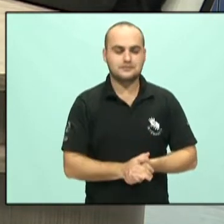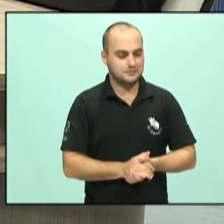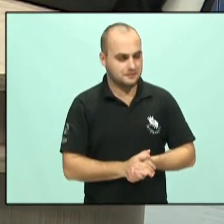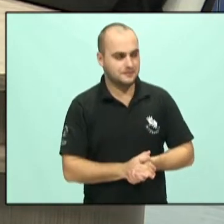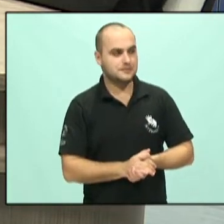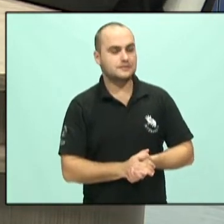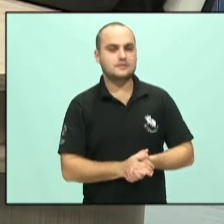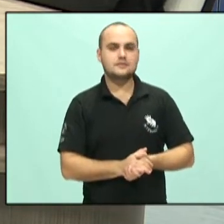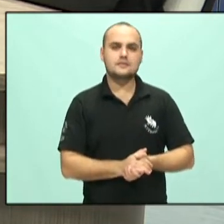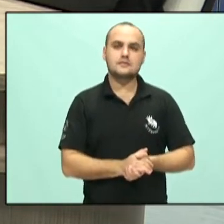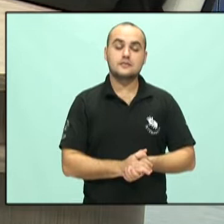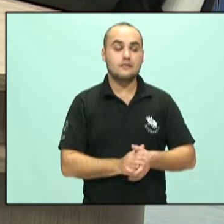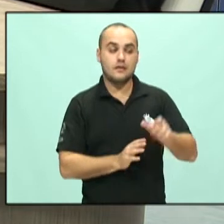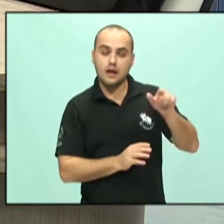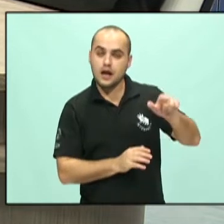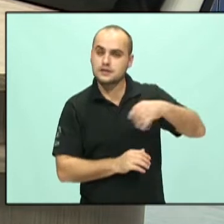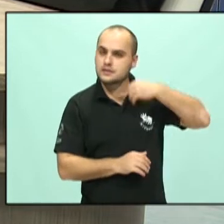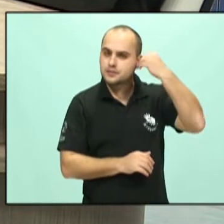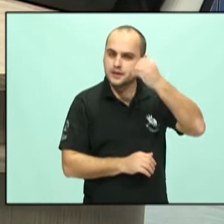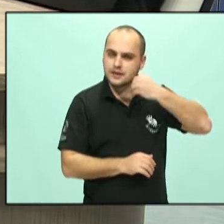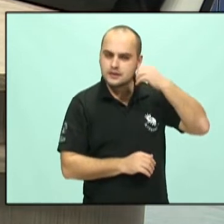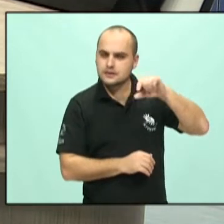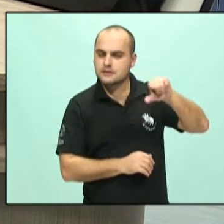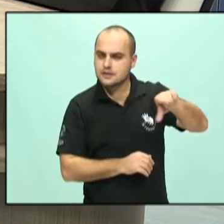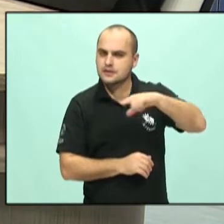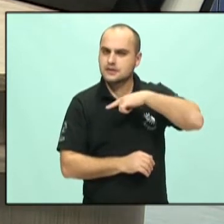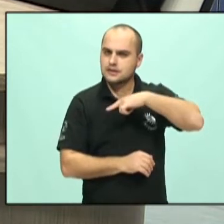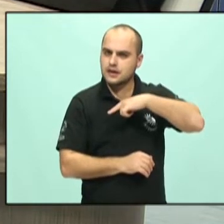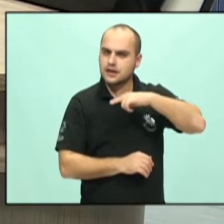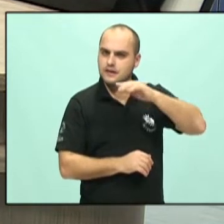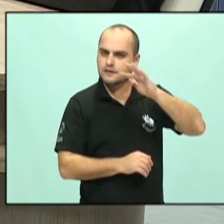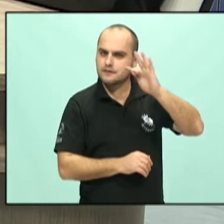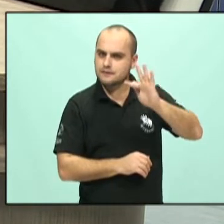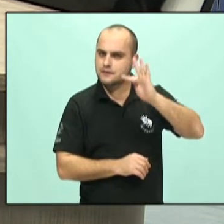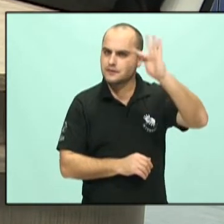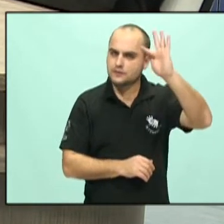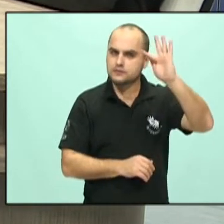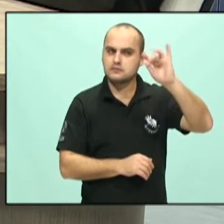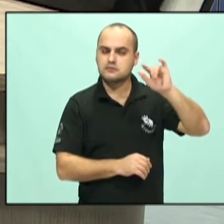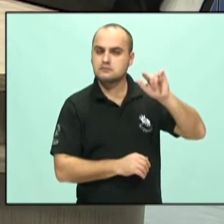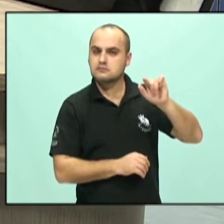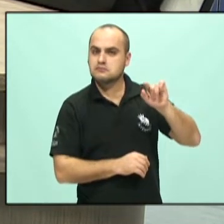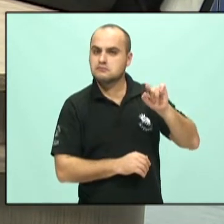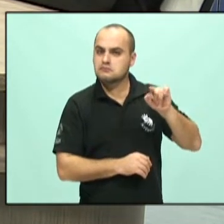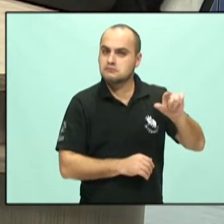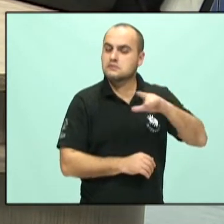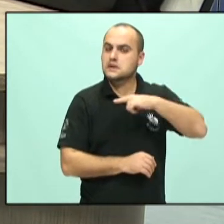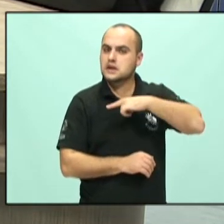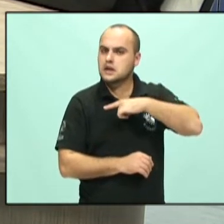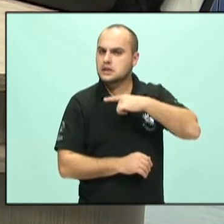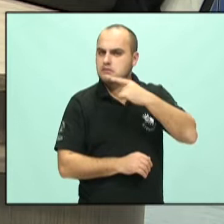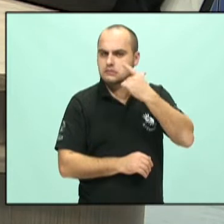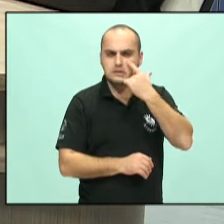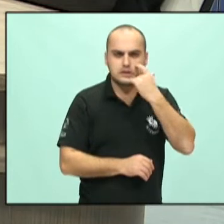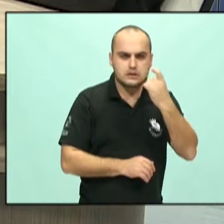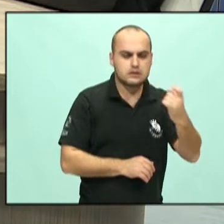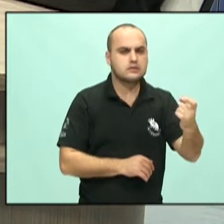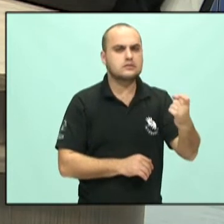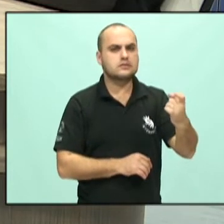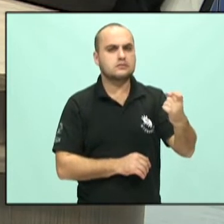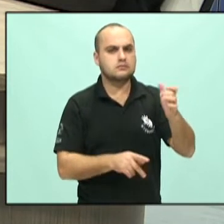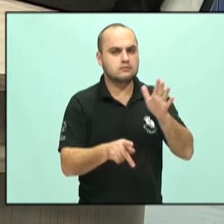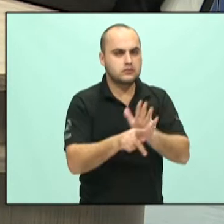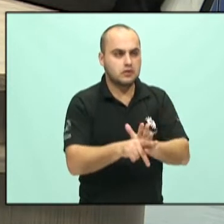Essa experiência que vocês vão levar, vocês pretendem começar a